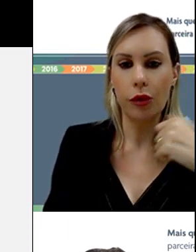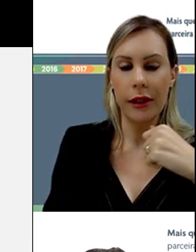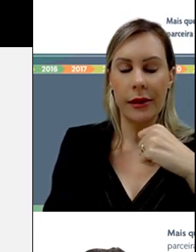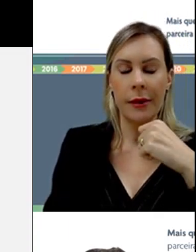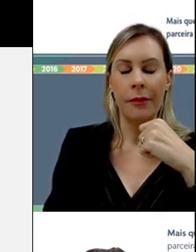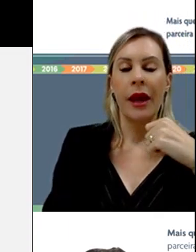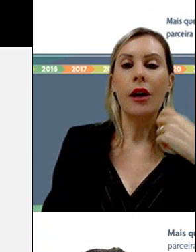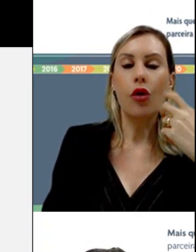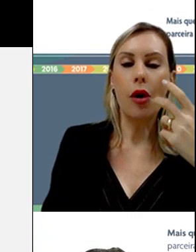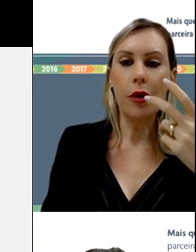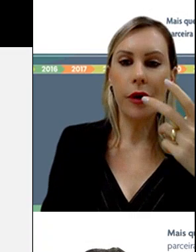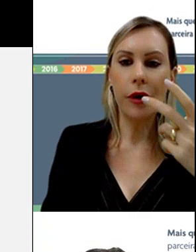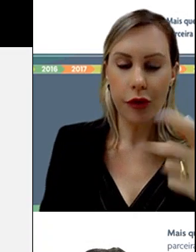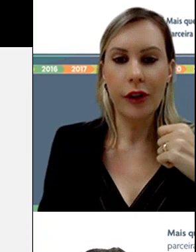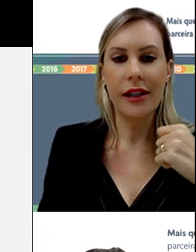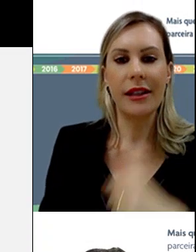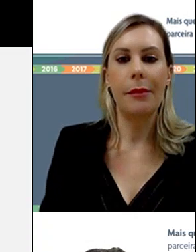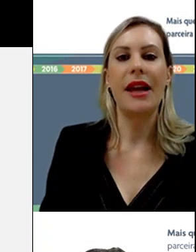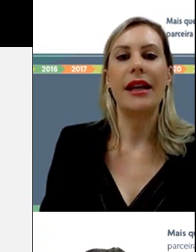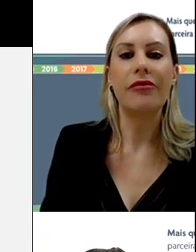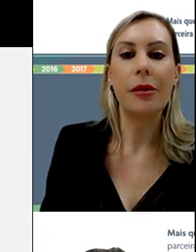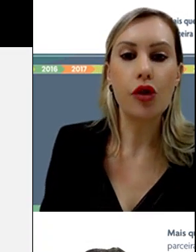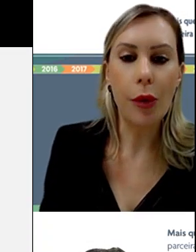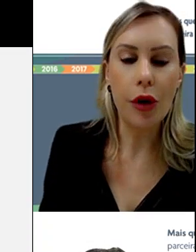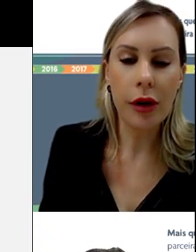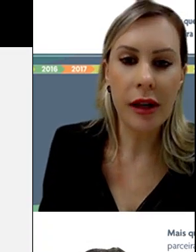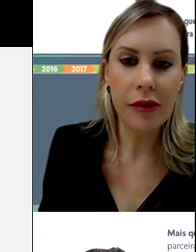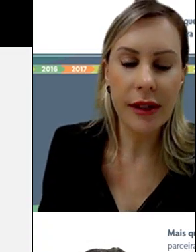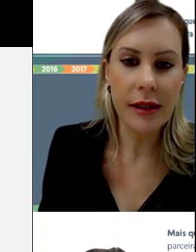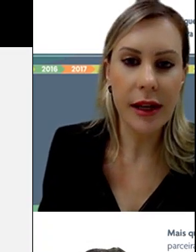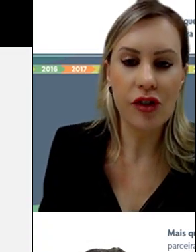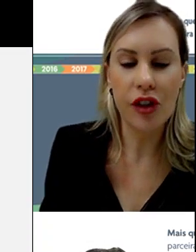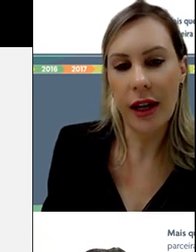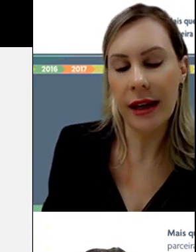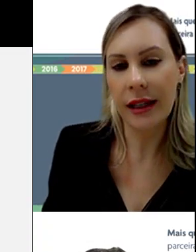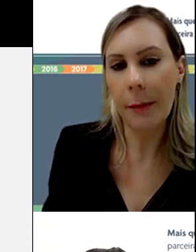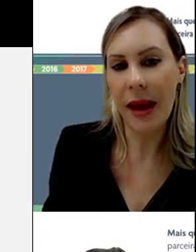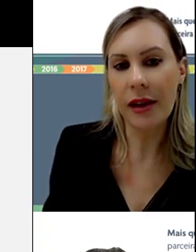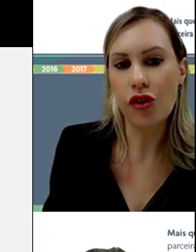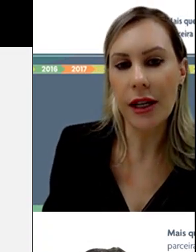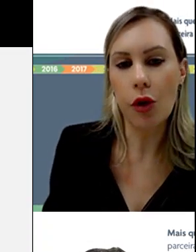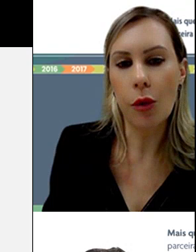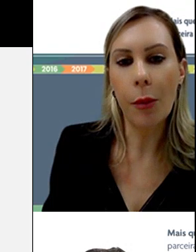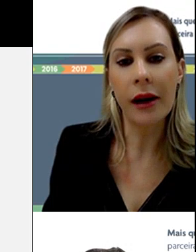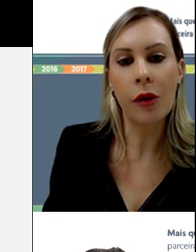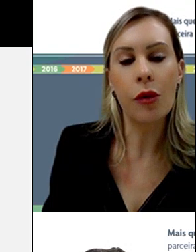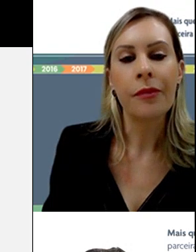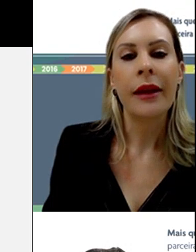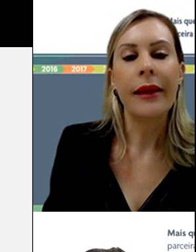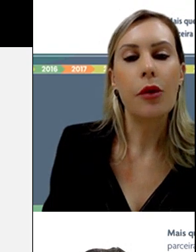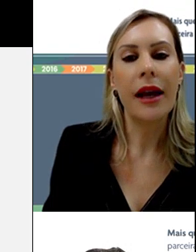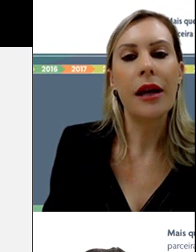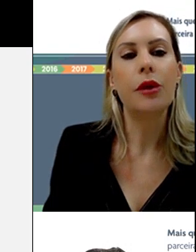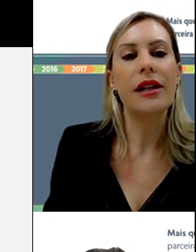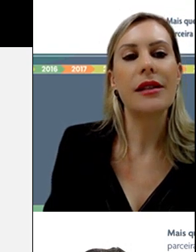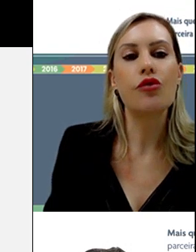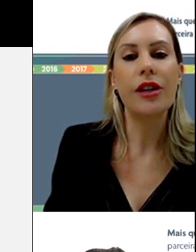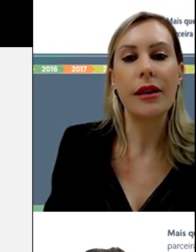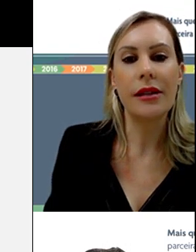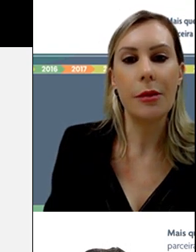outras colunas. E como que funciona essa tabelinha? Vamos supor que você esteja na regra da média ali, como marco, tem